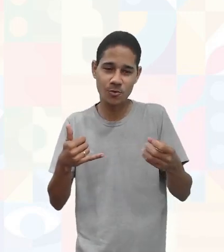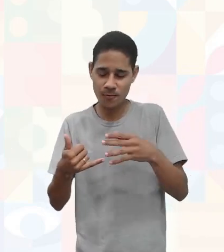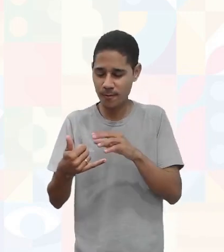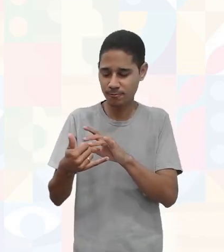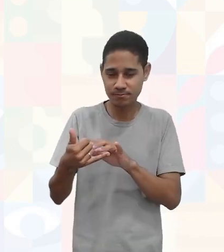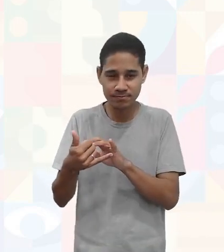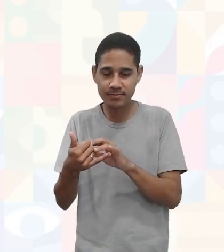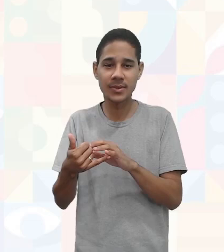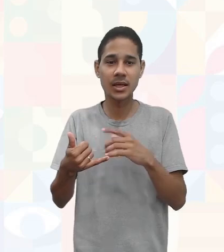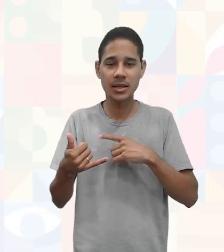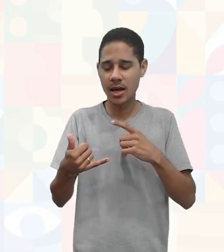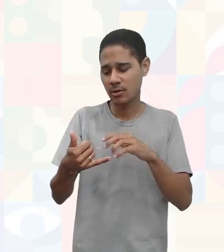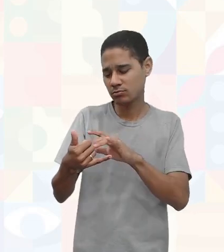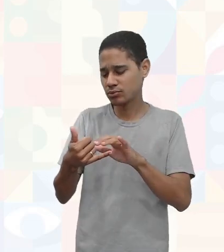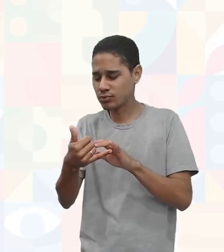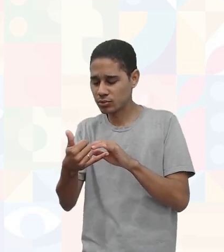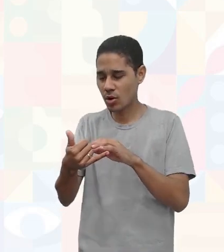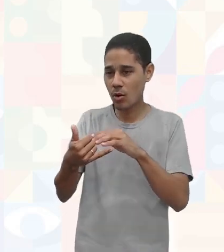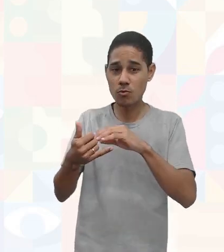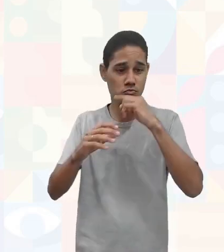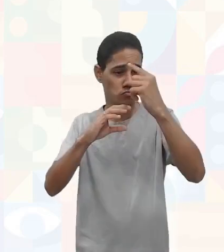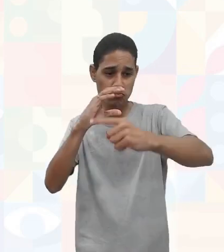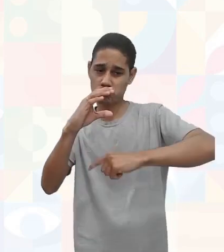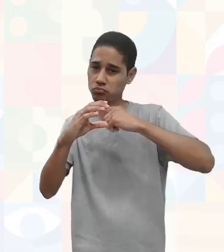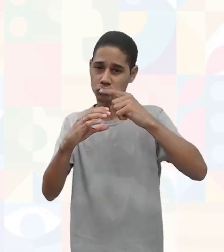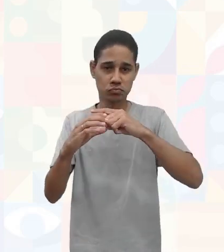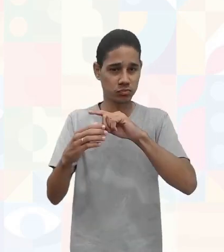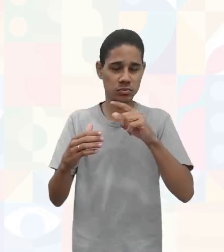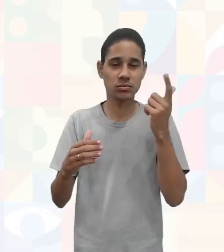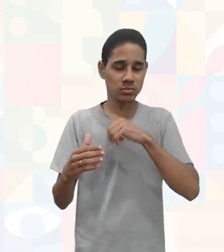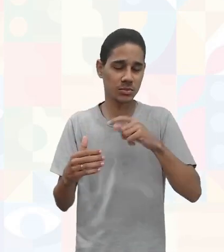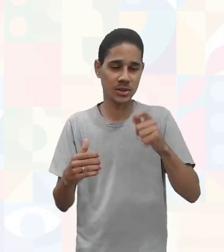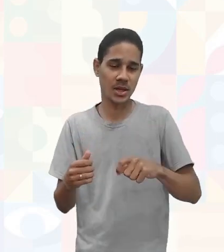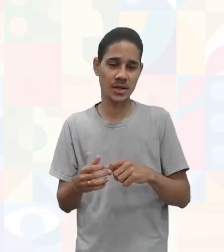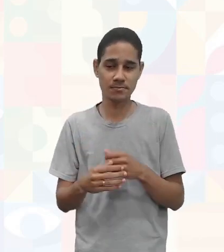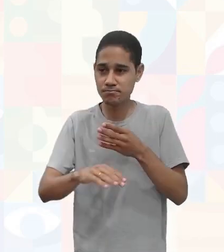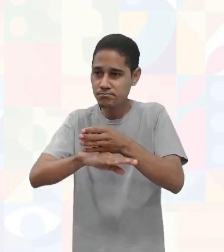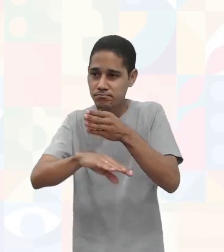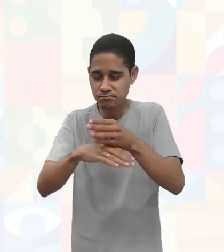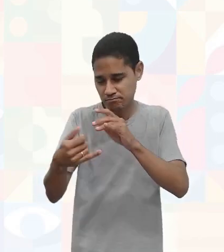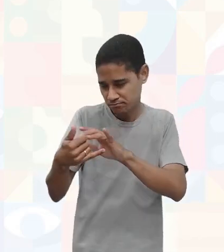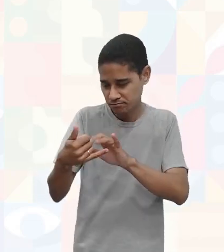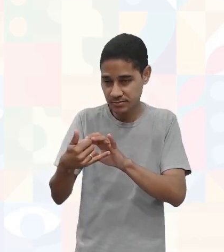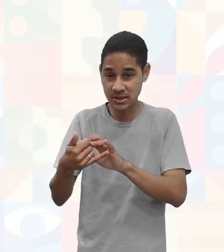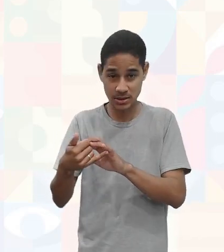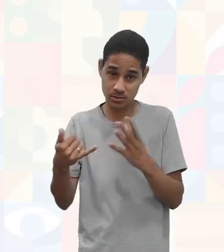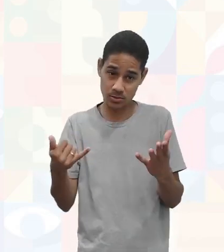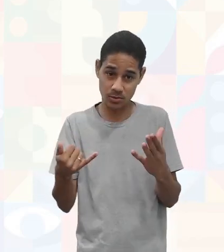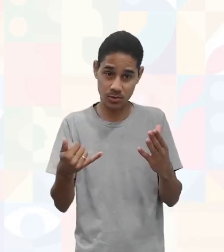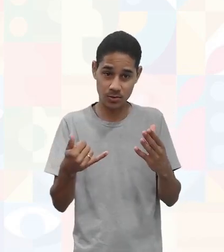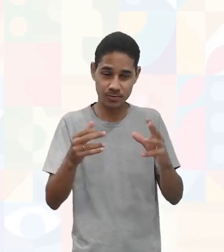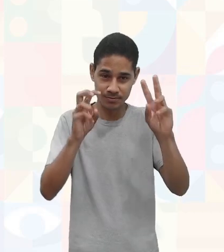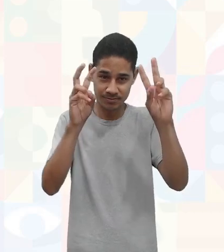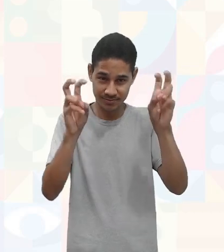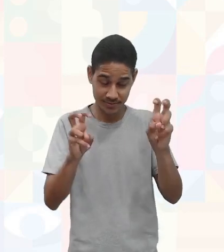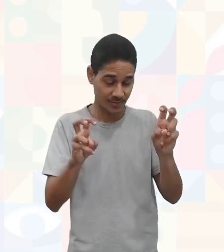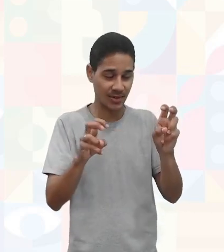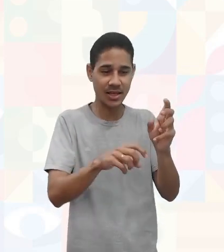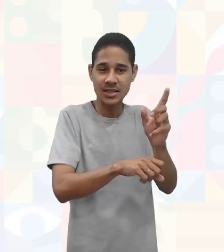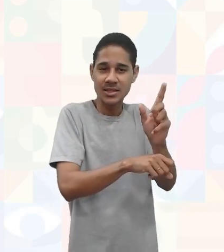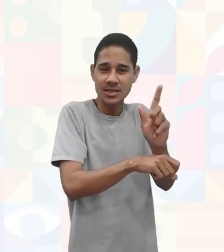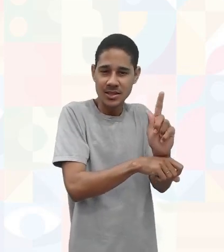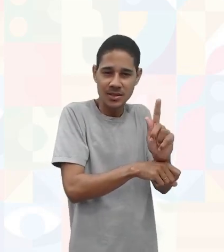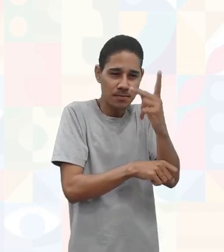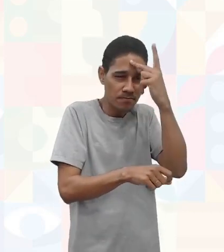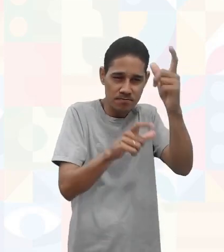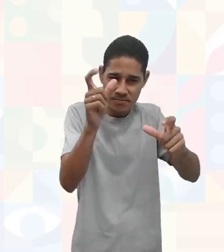coisa daqui para o mundo todo. Então, a gente tem, neste contexto do gerenciamento tecnológico do capital